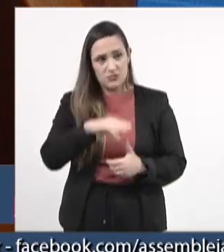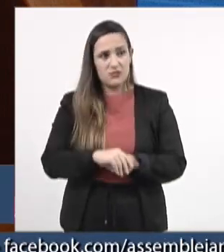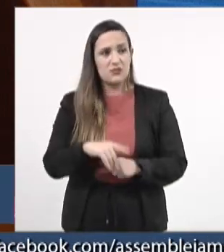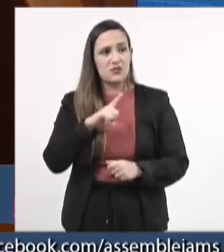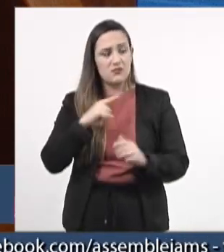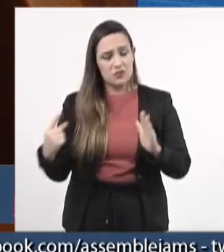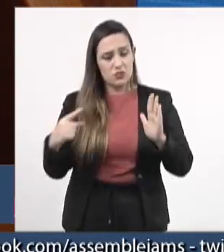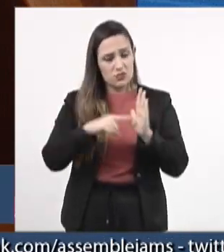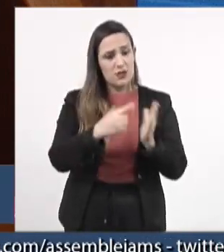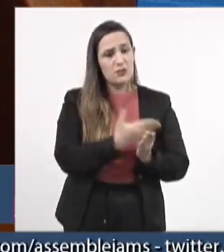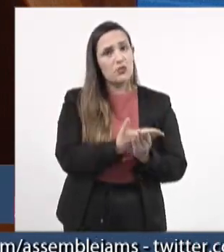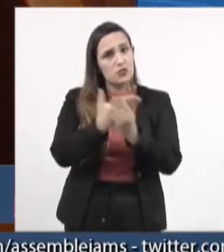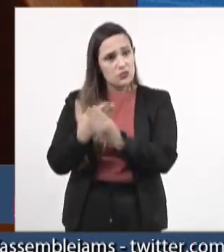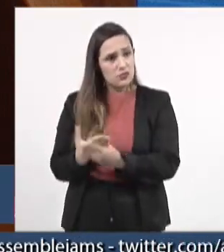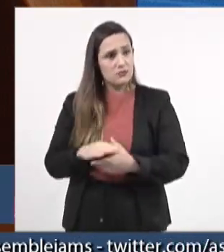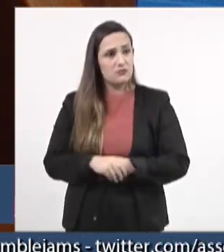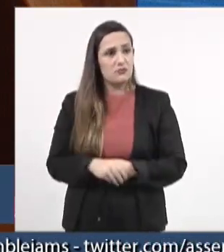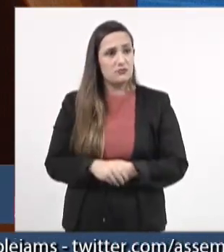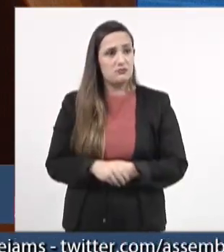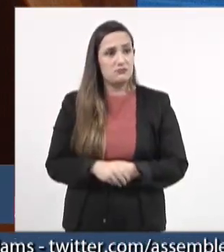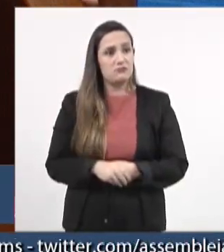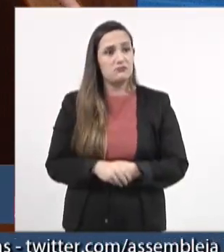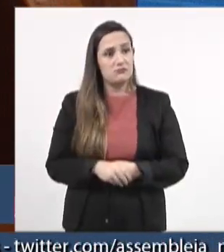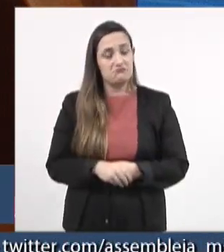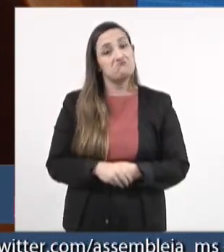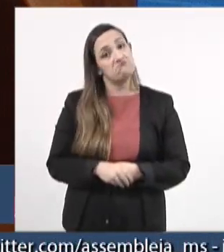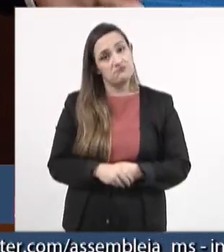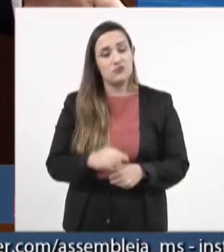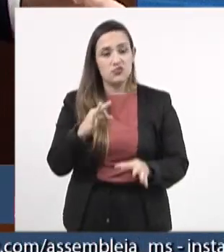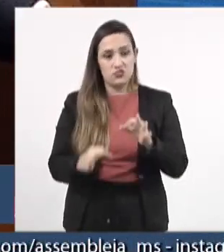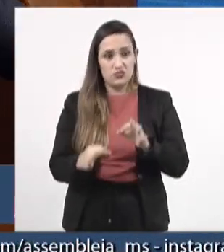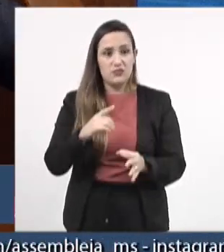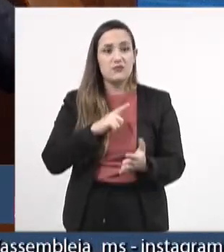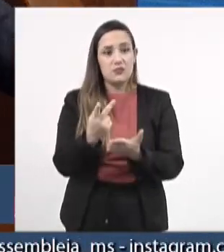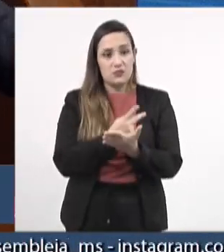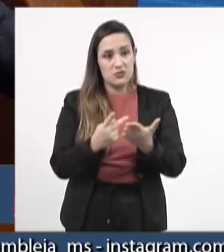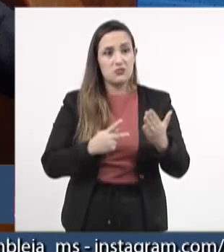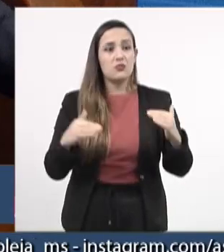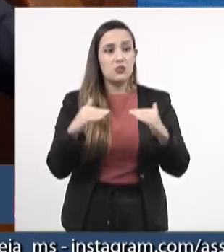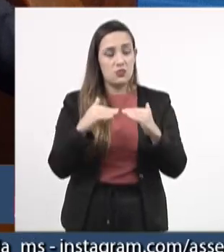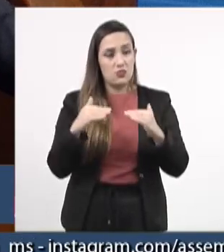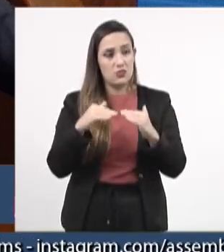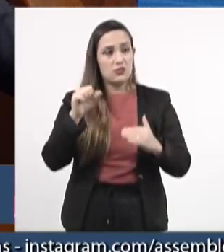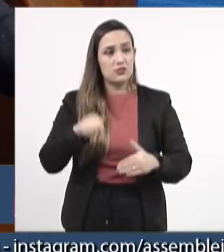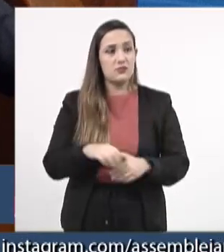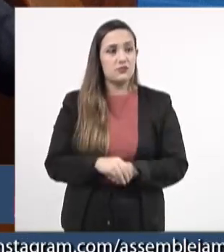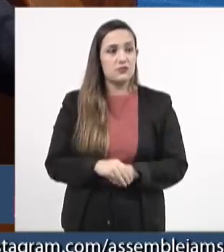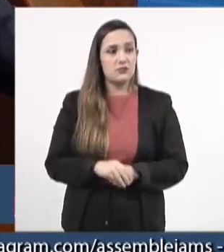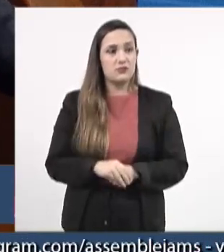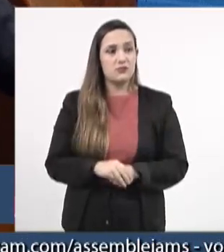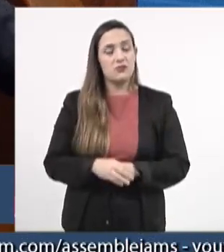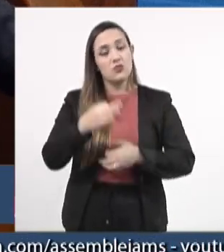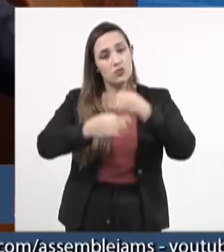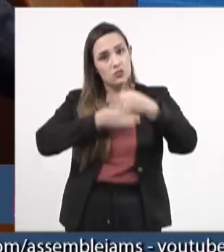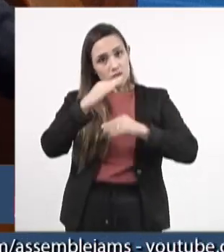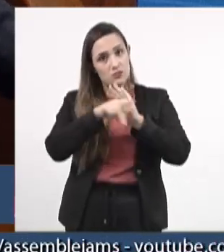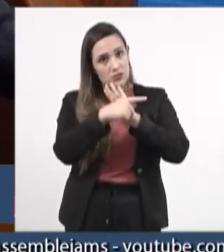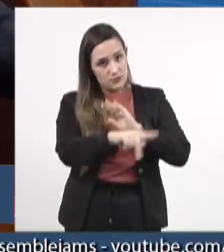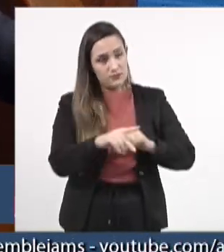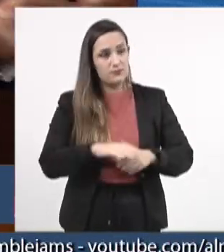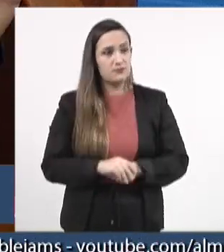dele está na justiça, ainda bem que a justiça deu um parecer favorável às argumentações